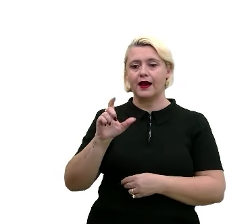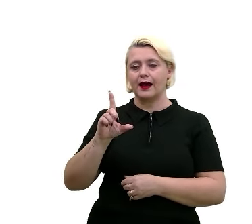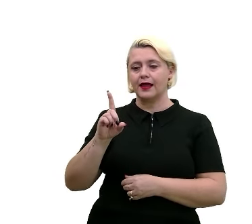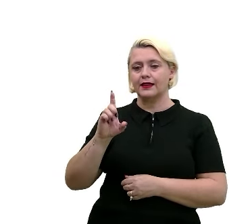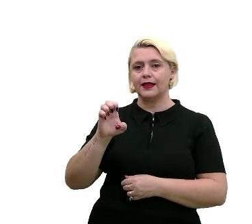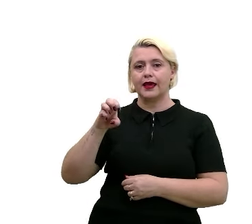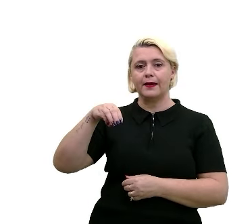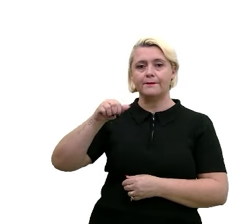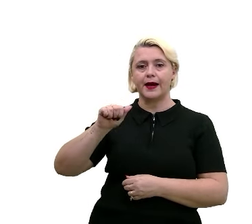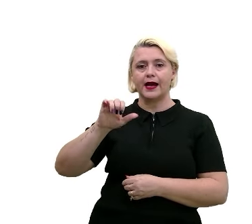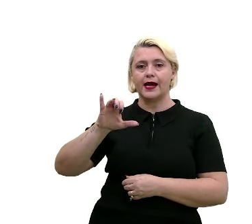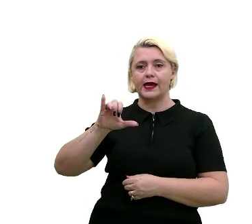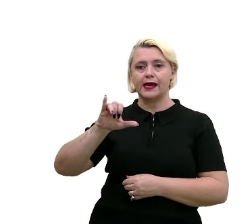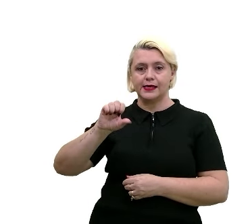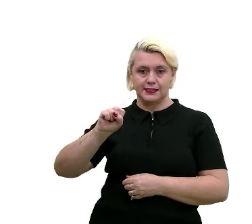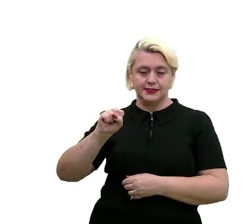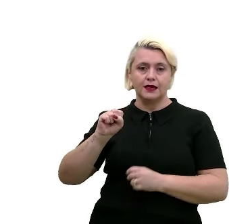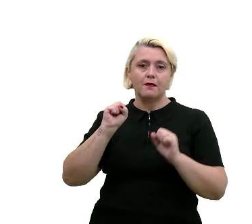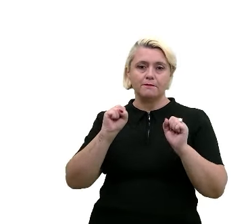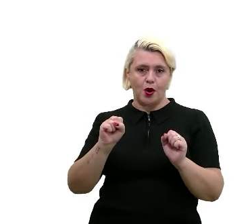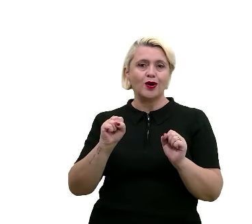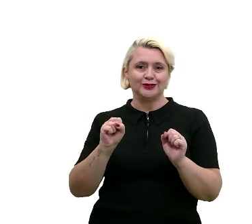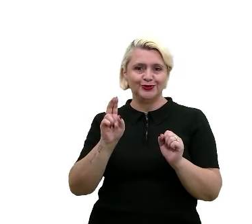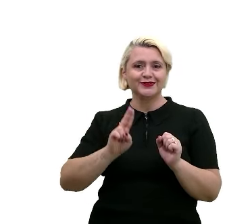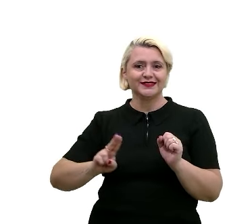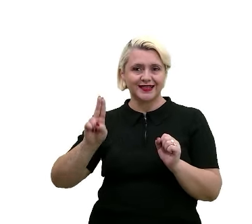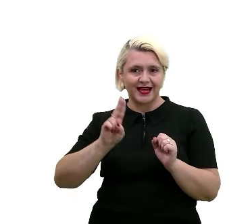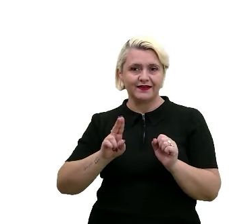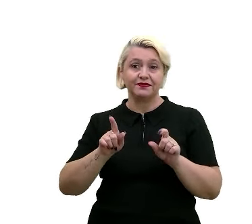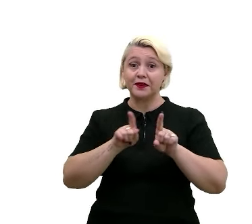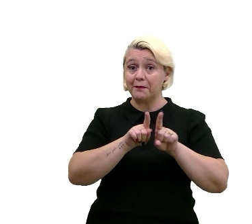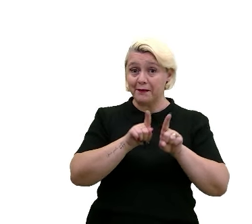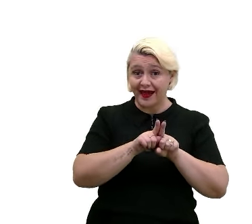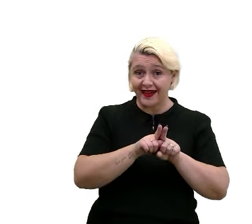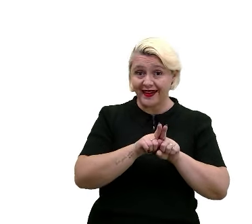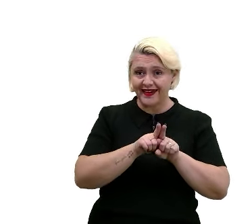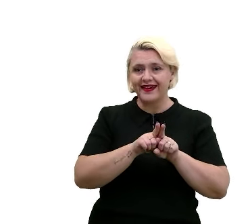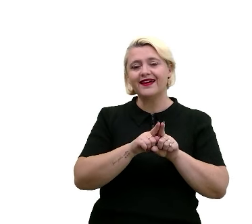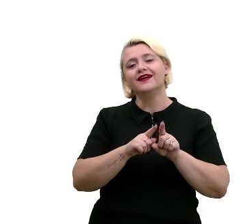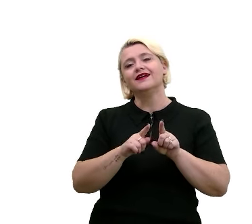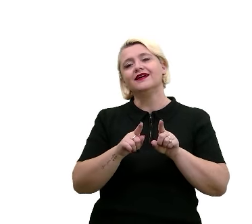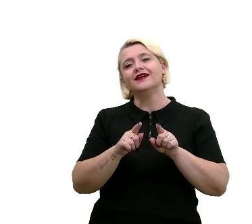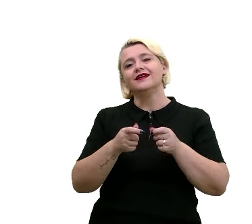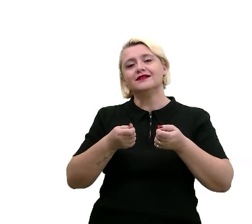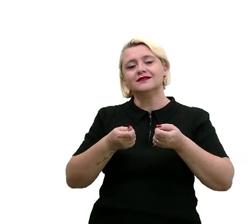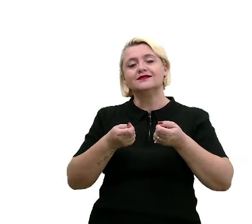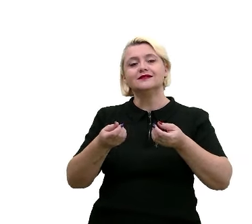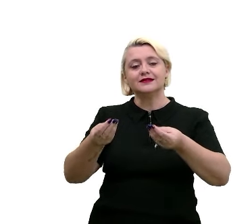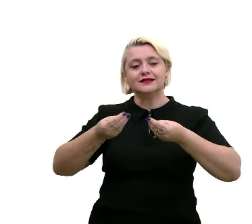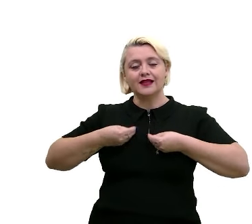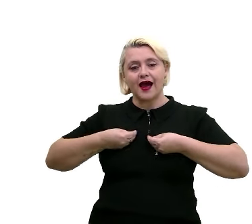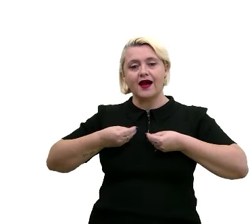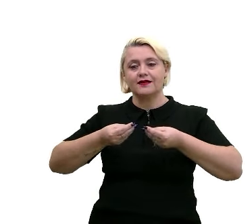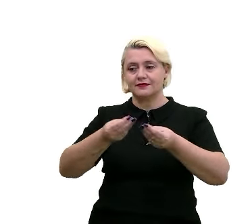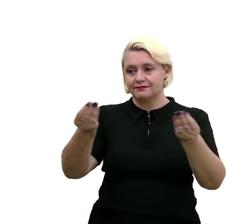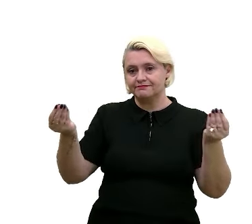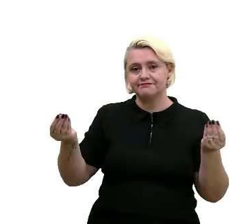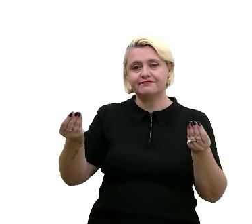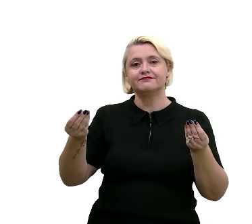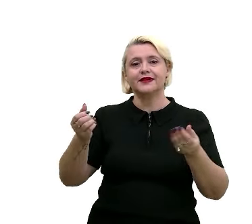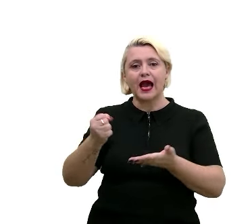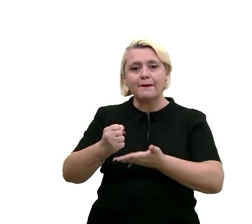Ademais, poderia ser além disso, ou também oferecem espaços de apoio emocional